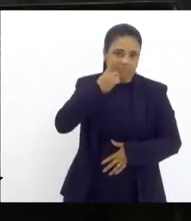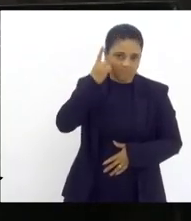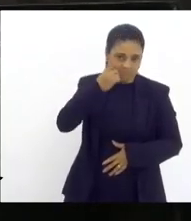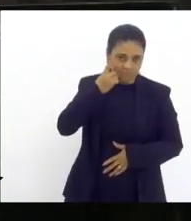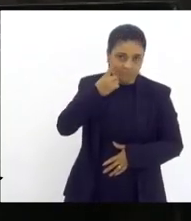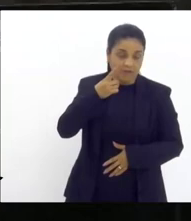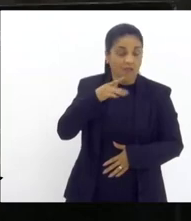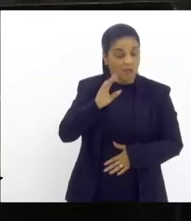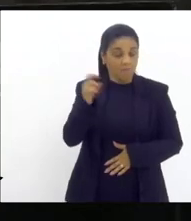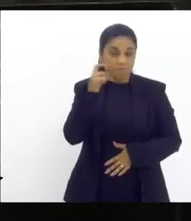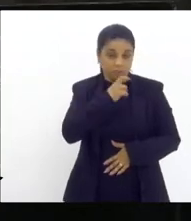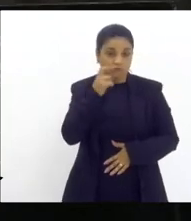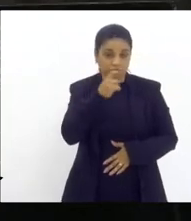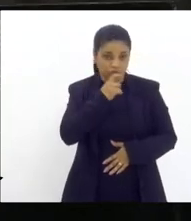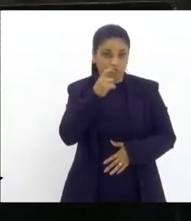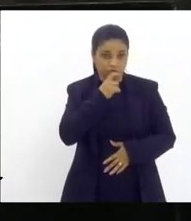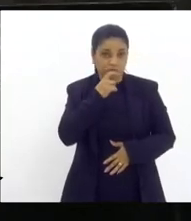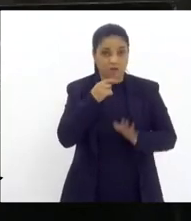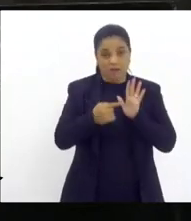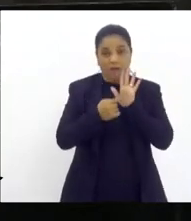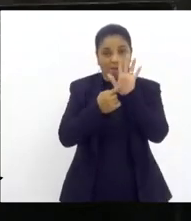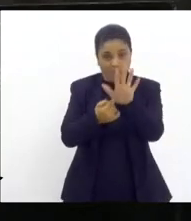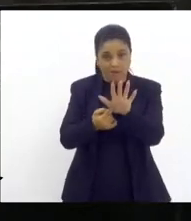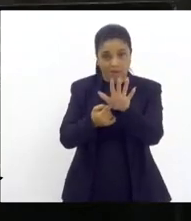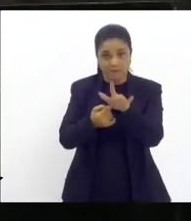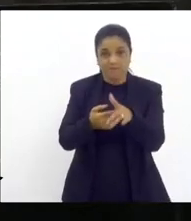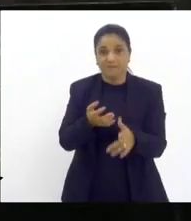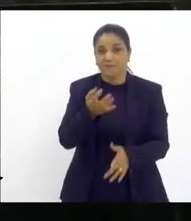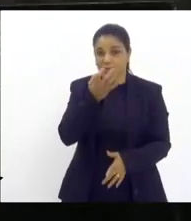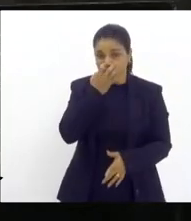é mentira tem perna curta e os bulldogs também